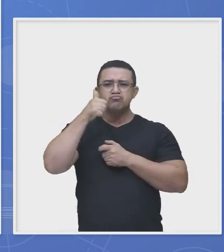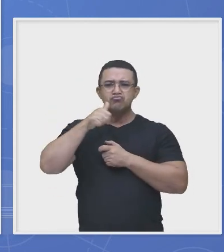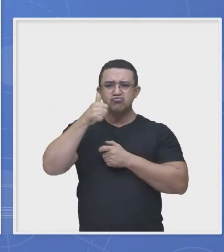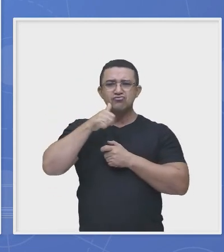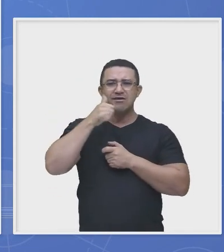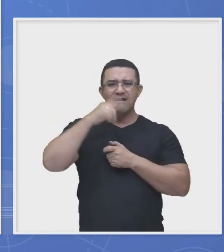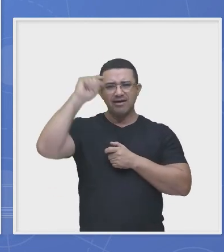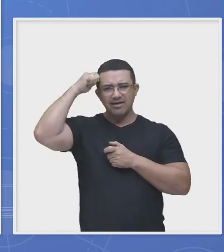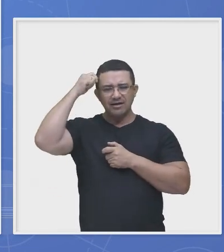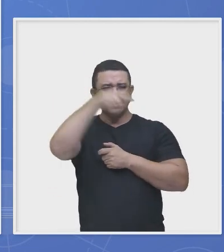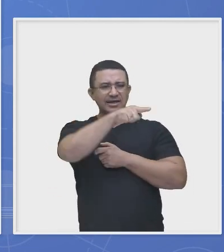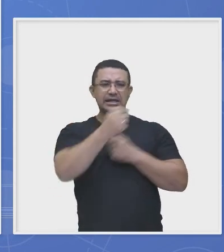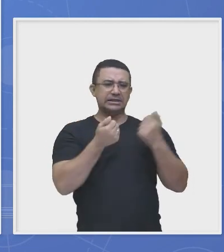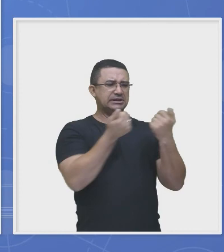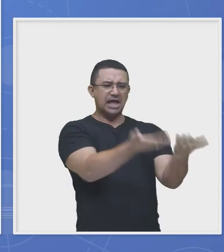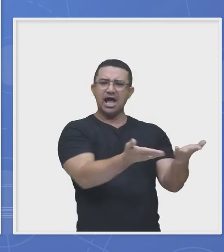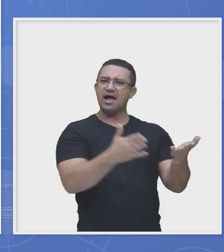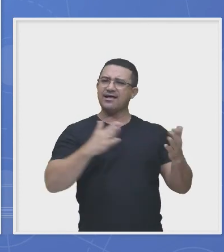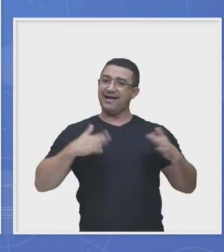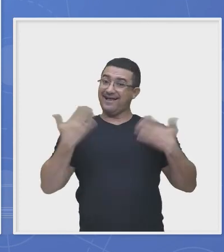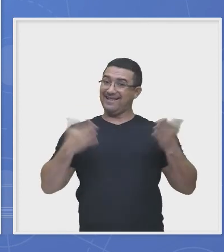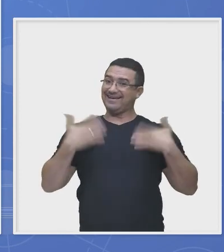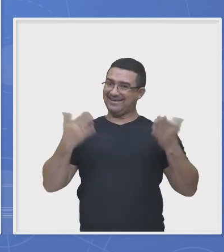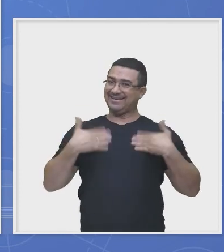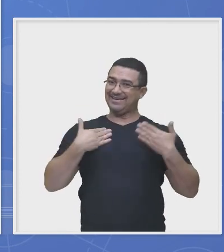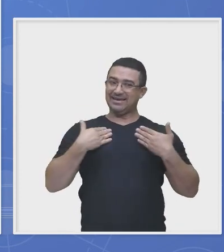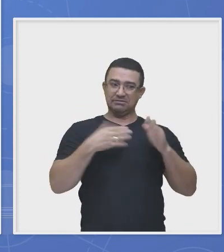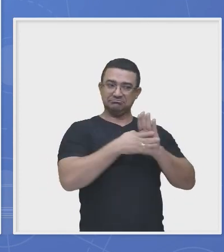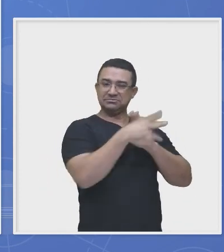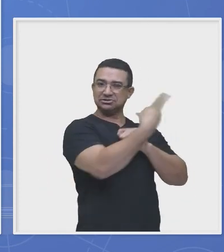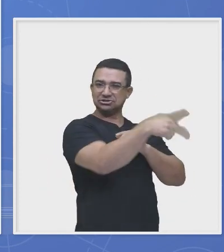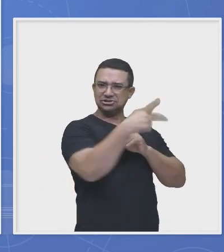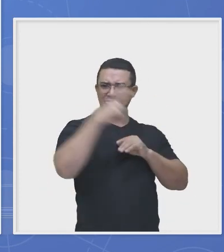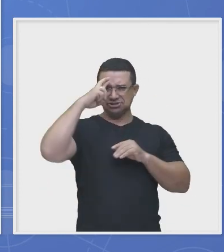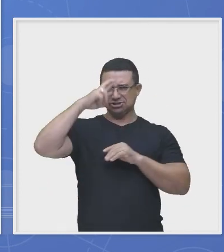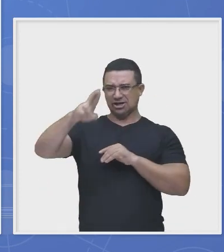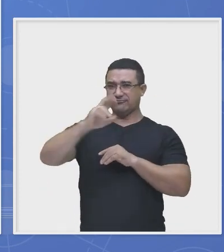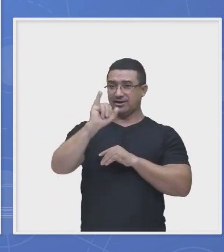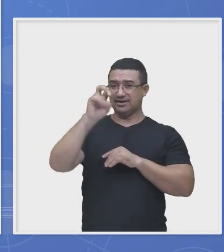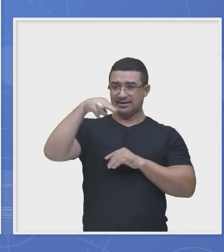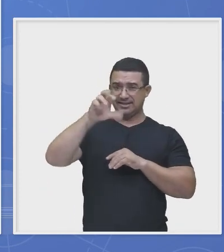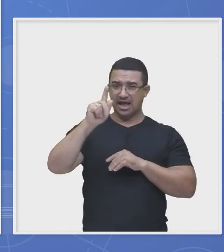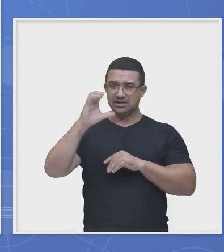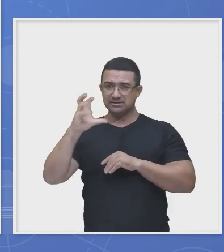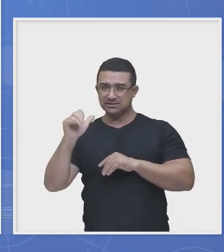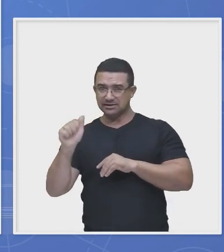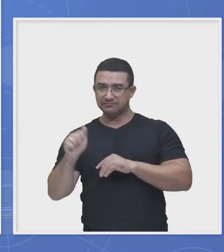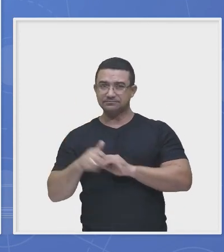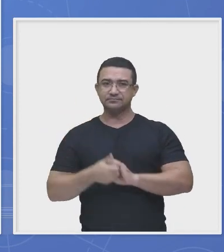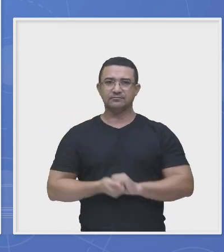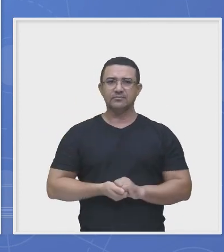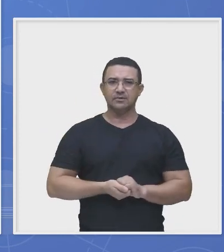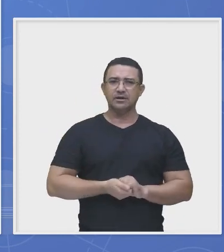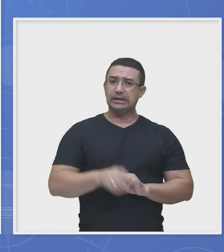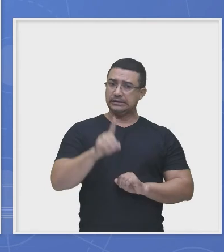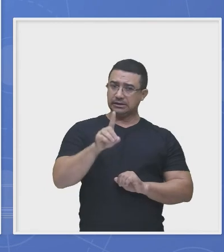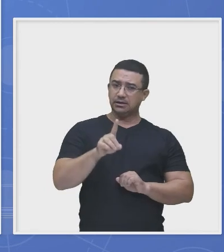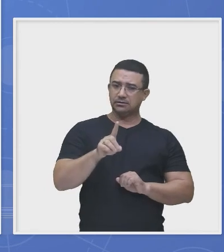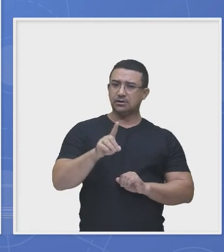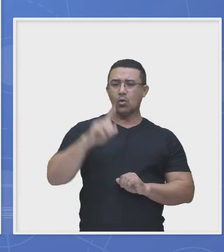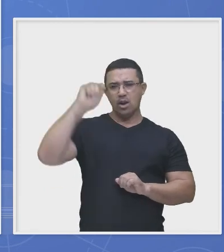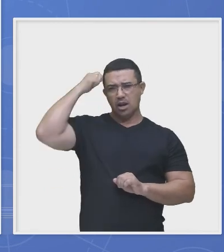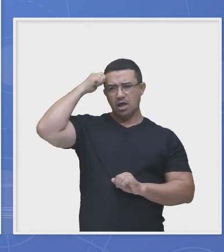Dona Inácia, sua patroa, por estar sempre ao seu lado. D. Negrinha é uma das personagens mais marcantes da